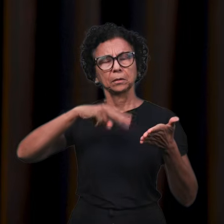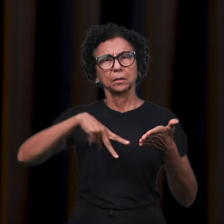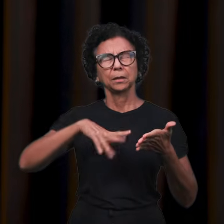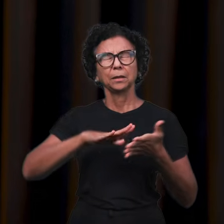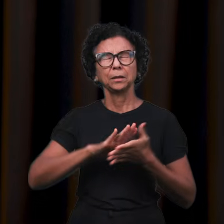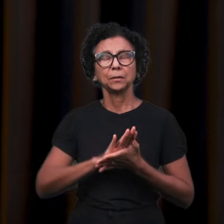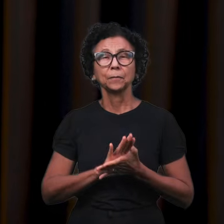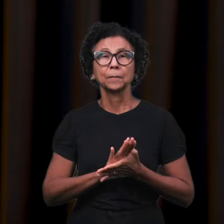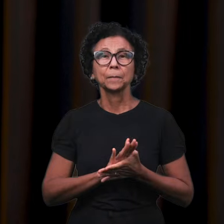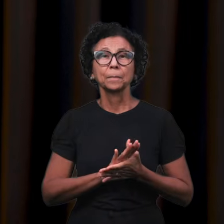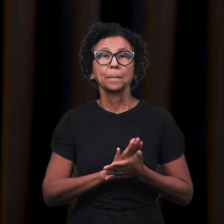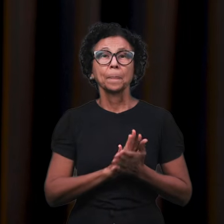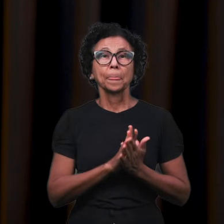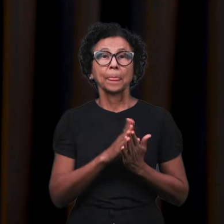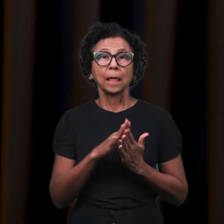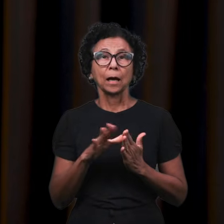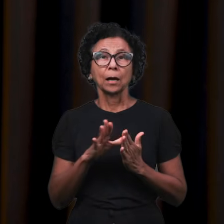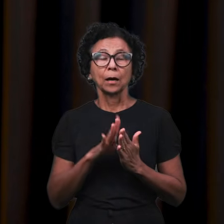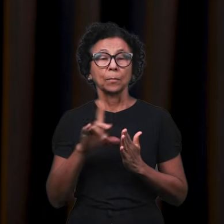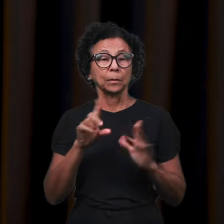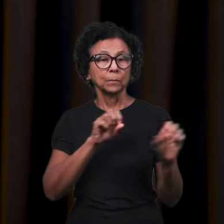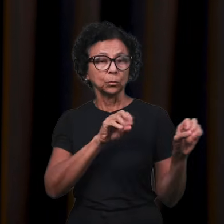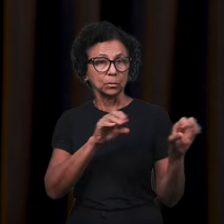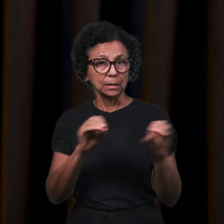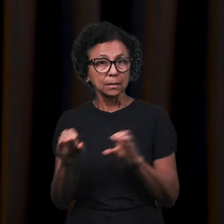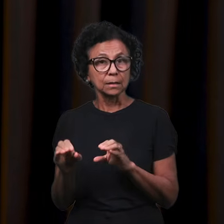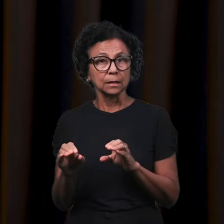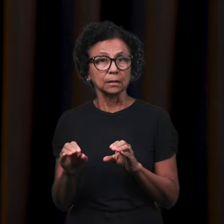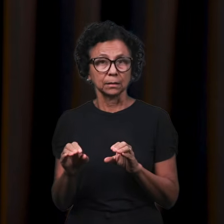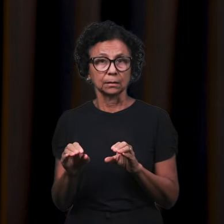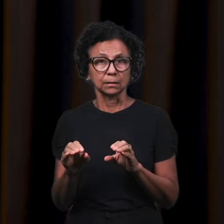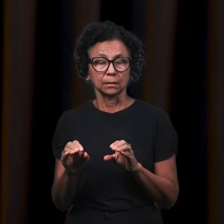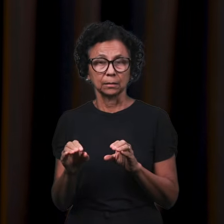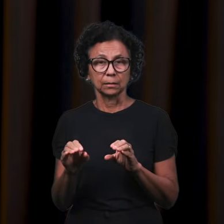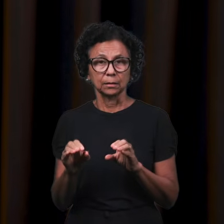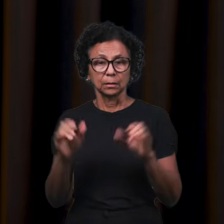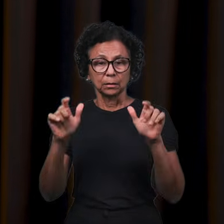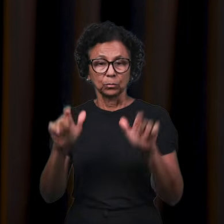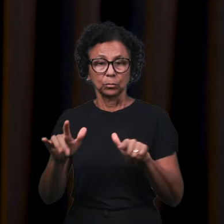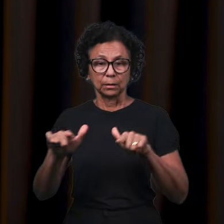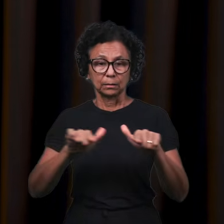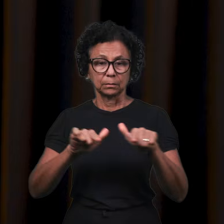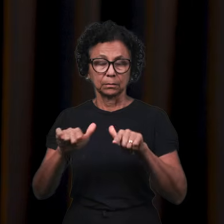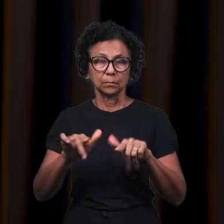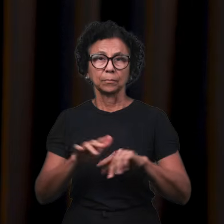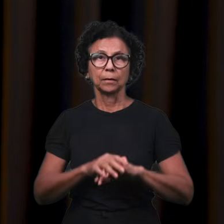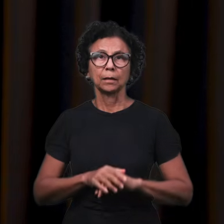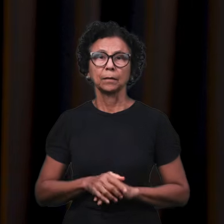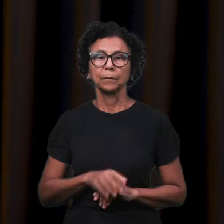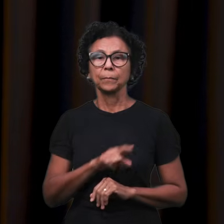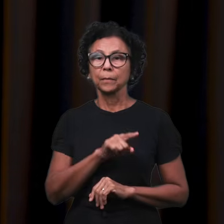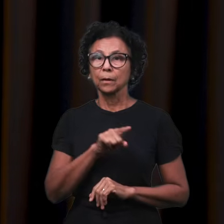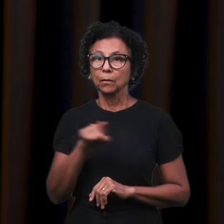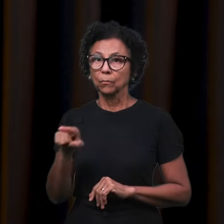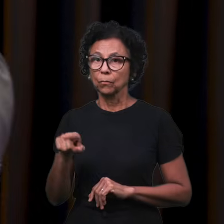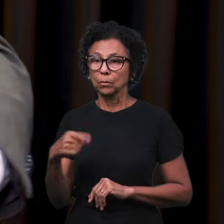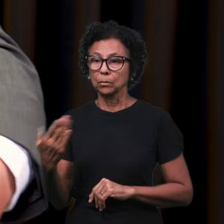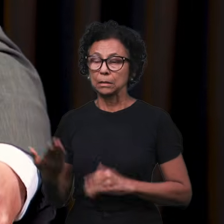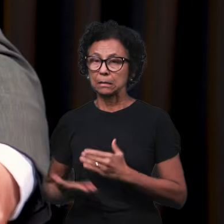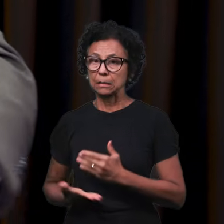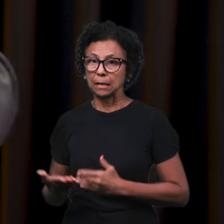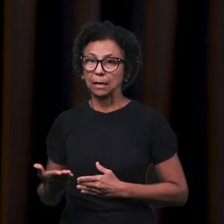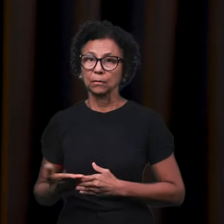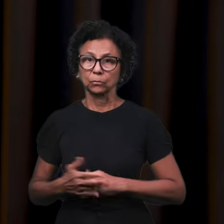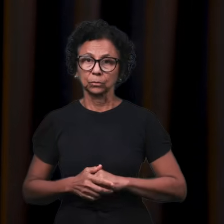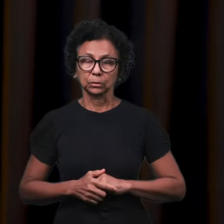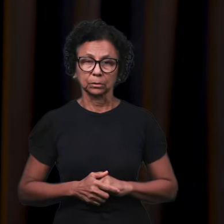né? E a palavra nos ensina sobre esse comportamento local de trabalho, né? Vós, servos, servi aos vossos